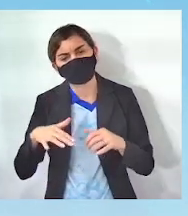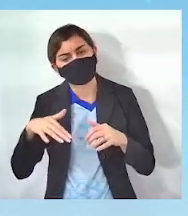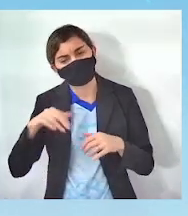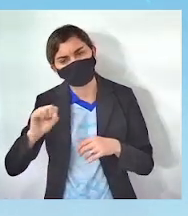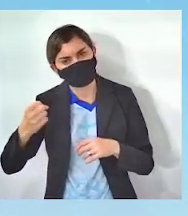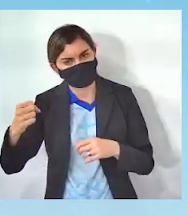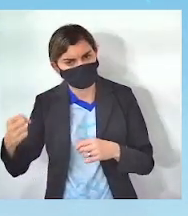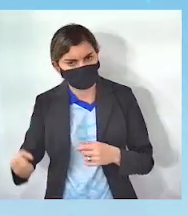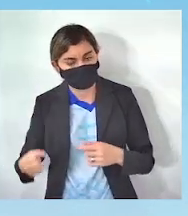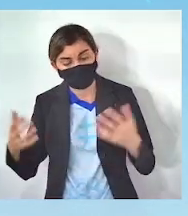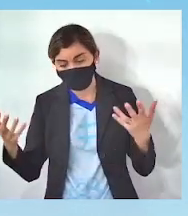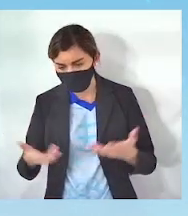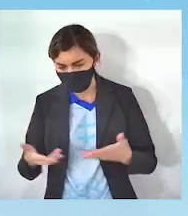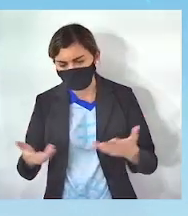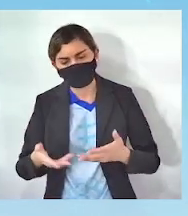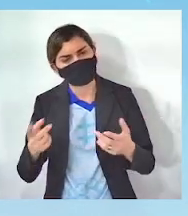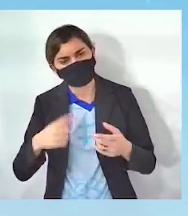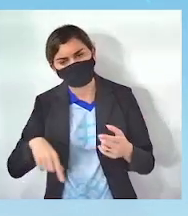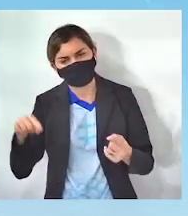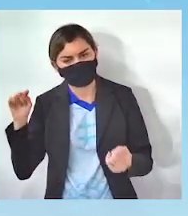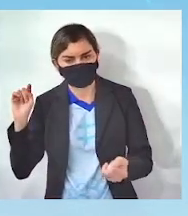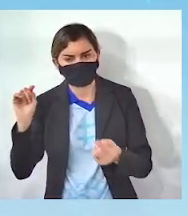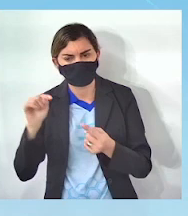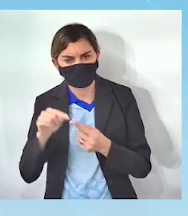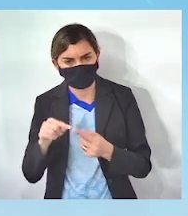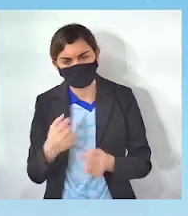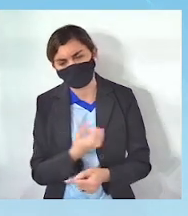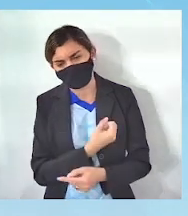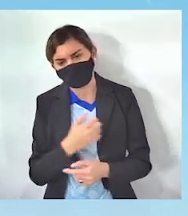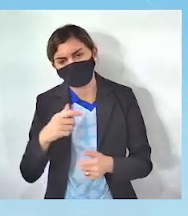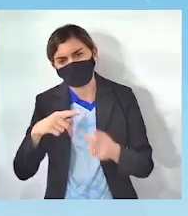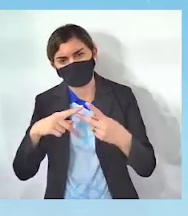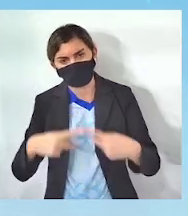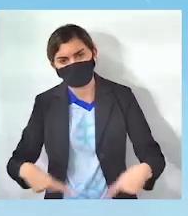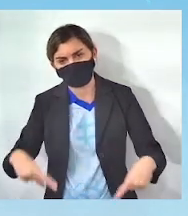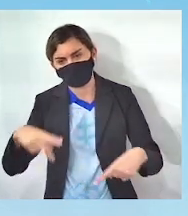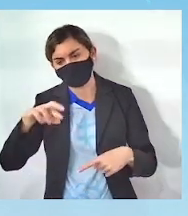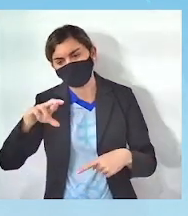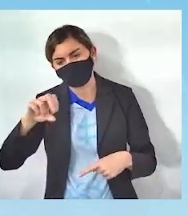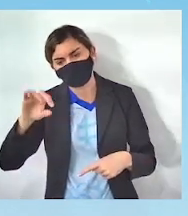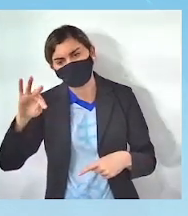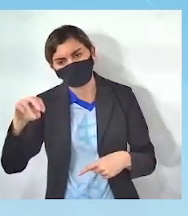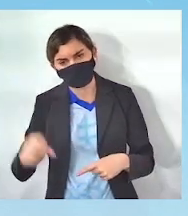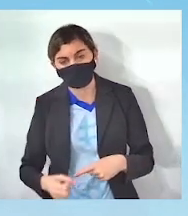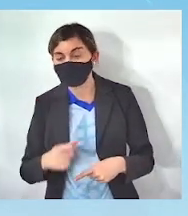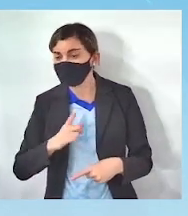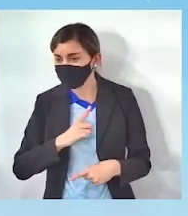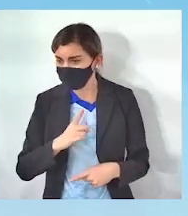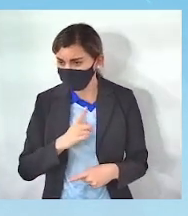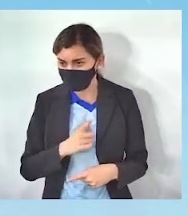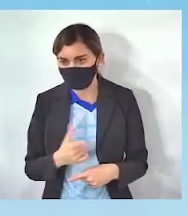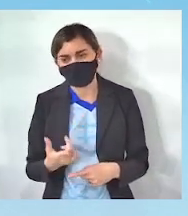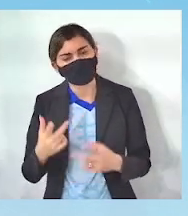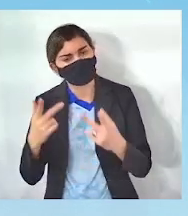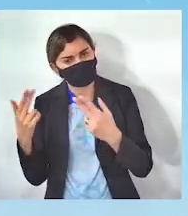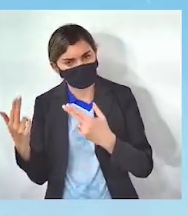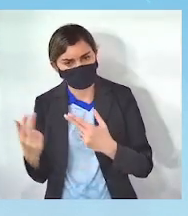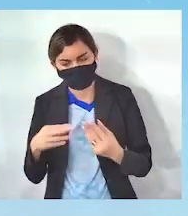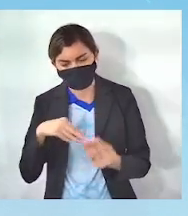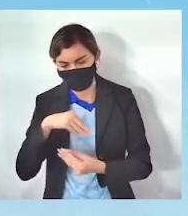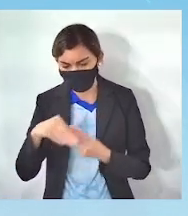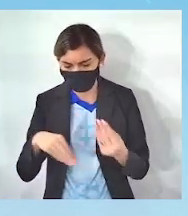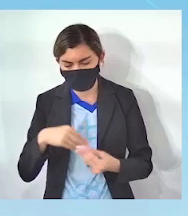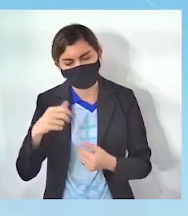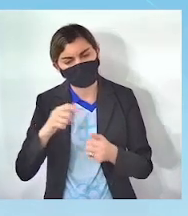massa. Hoje, a gente faz associação com o número de prótons, tá? Então, serão do mesmo elemento